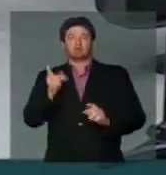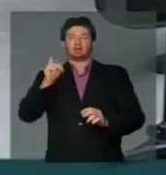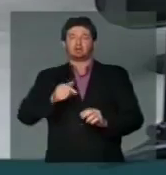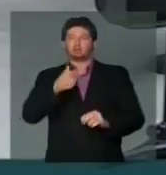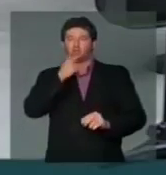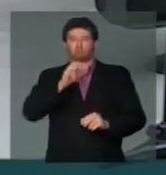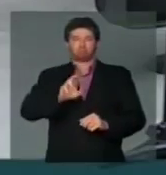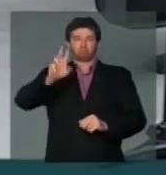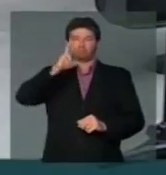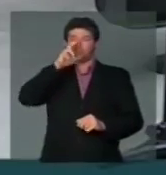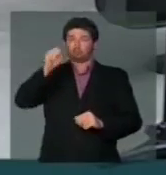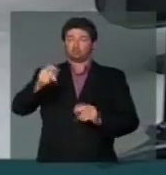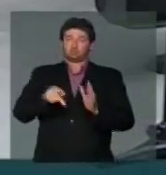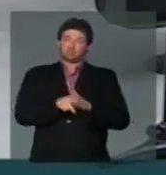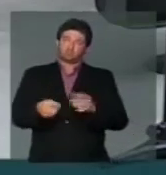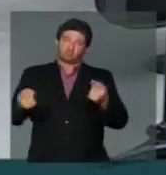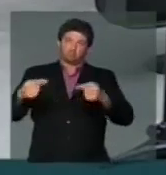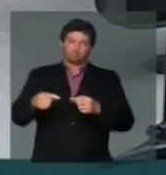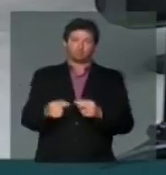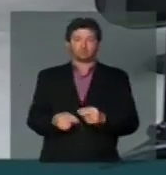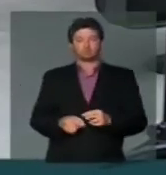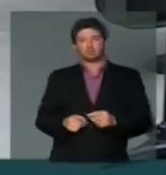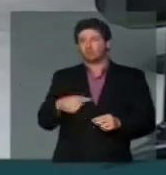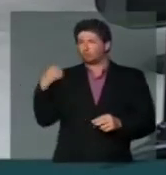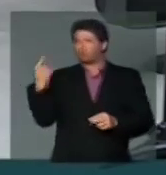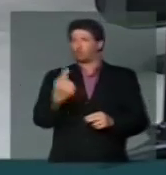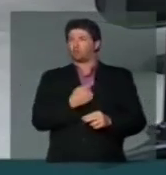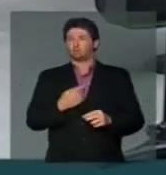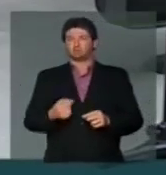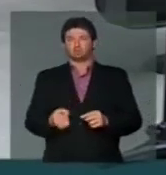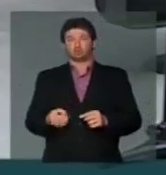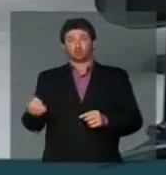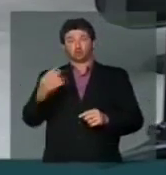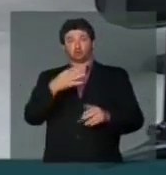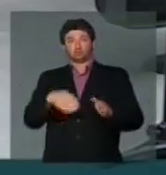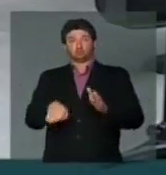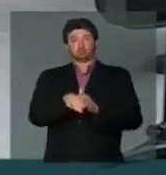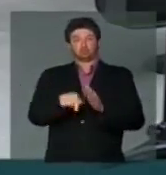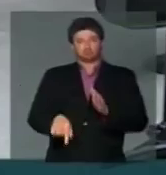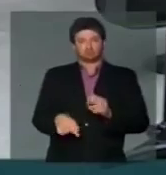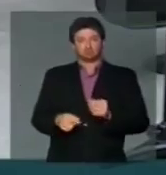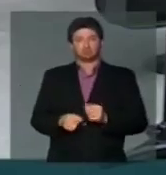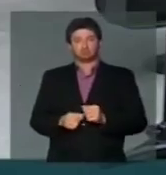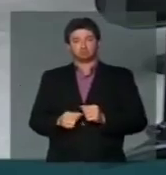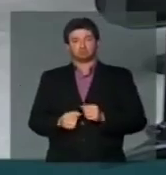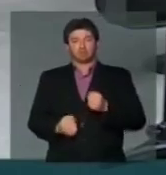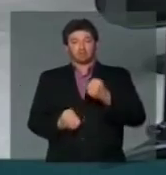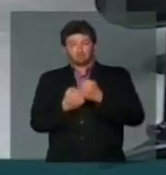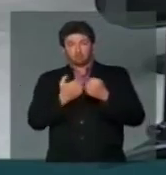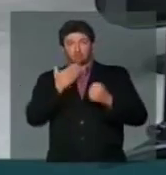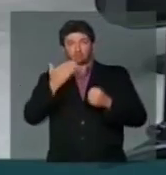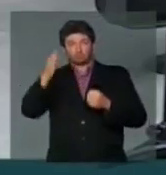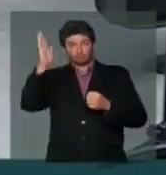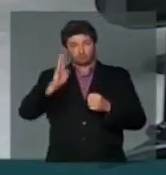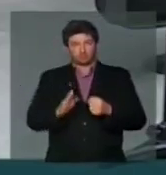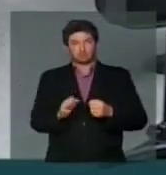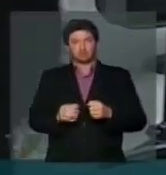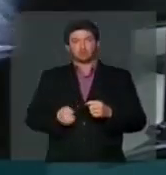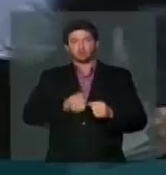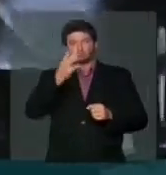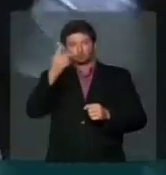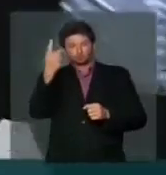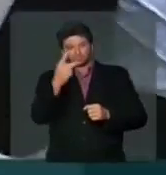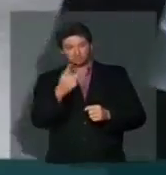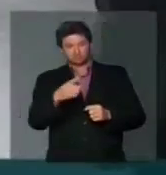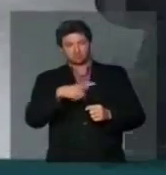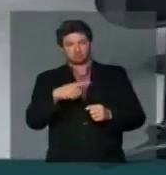grande representante das oposições e de todos nós, novatos, que estamos aqui tentando dar a nossa contribuição ao país. O discurso de Vossa Excelência traz